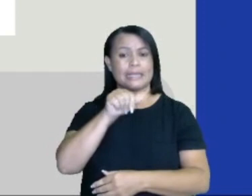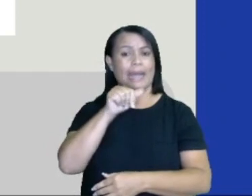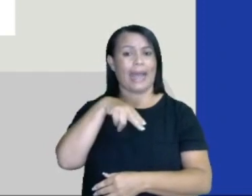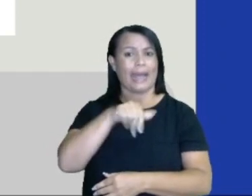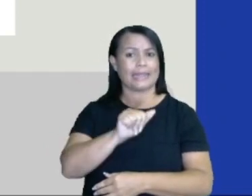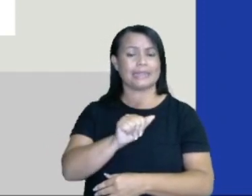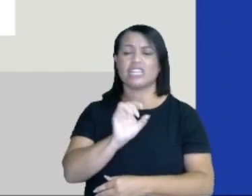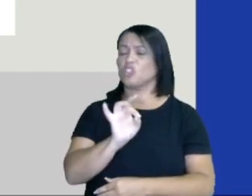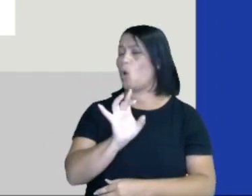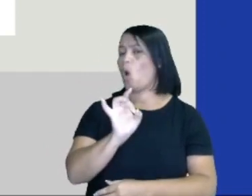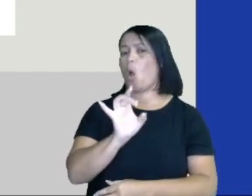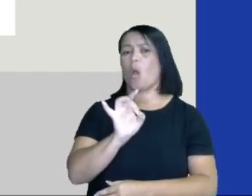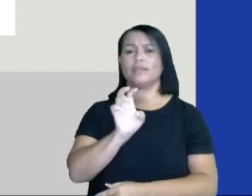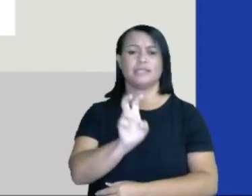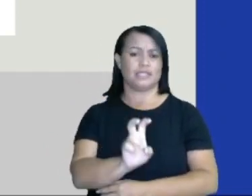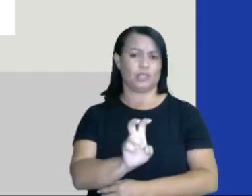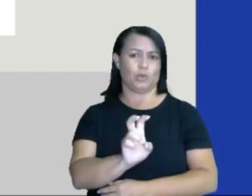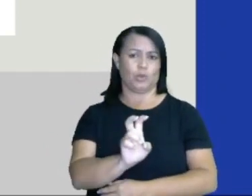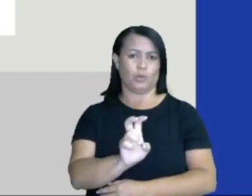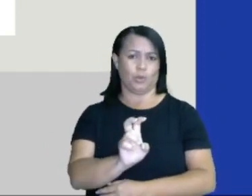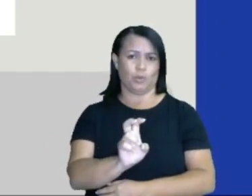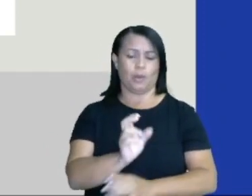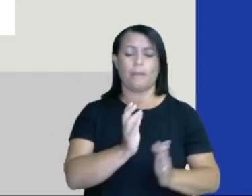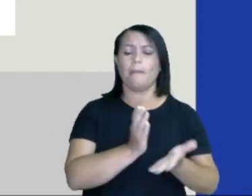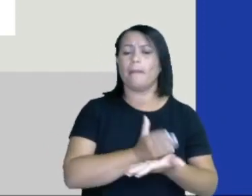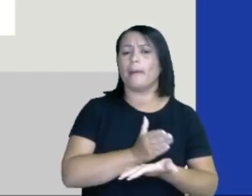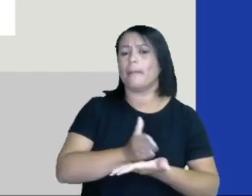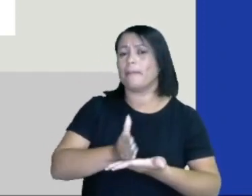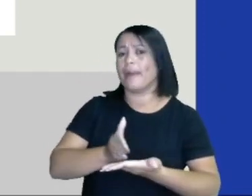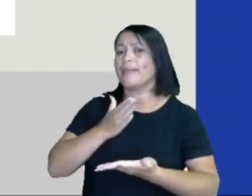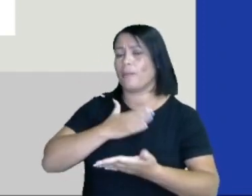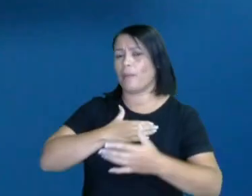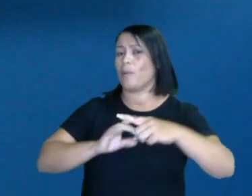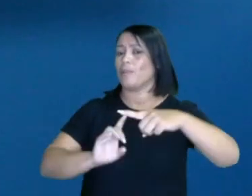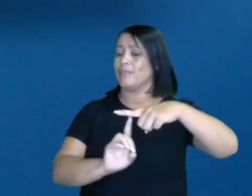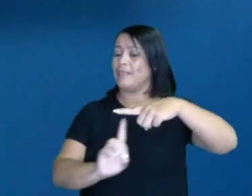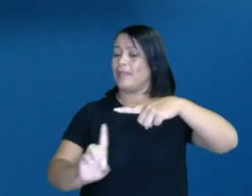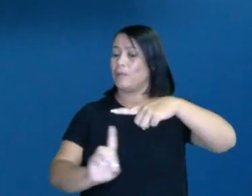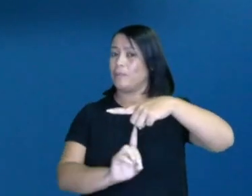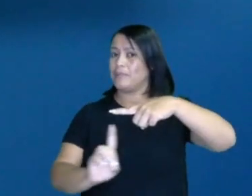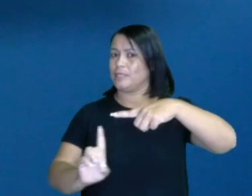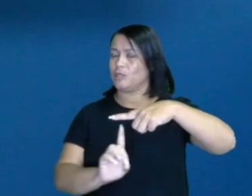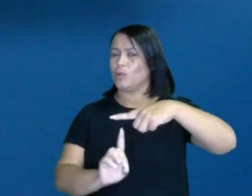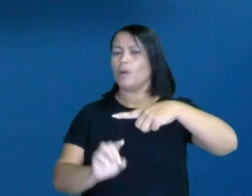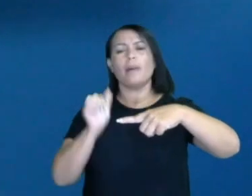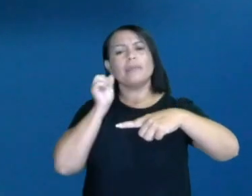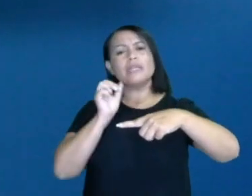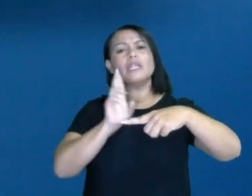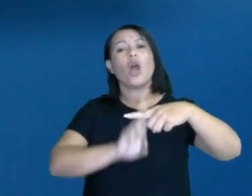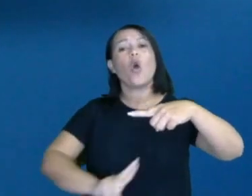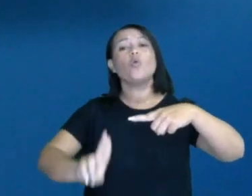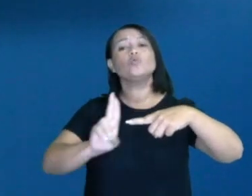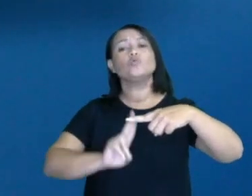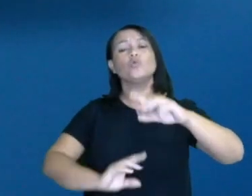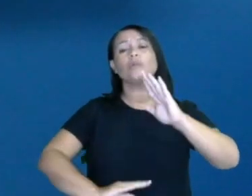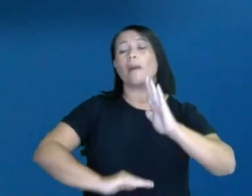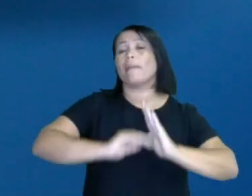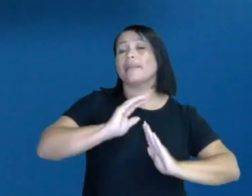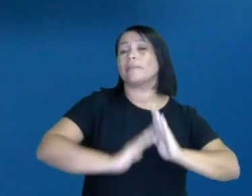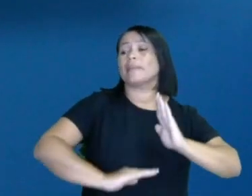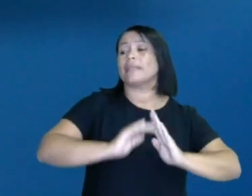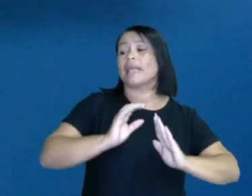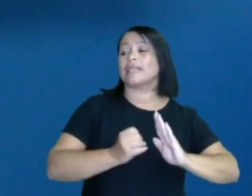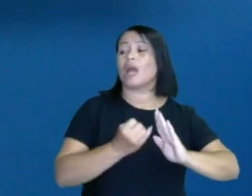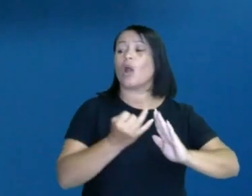dividiu em 5 partes, que é a parte do meu denominador. Só que ela utilizou, das partes pintadas, ela